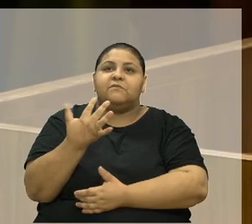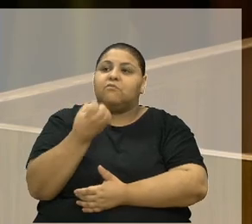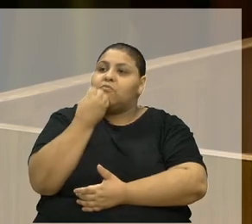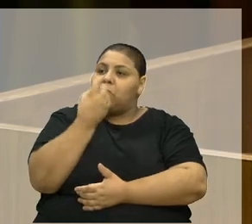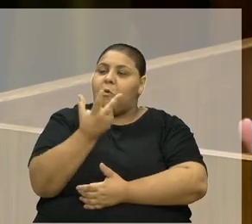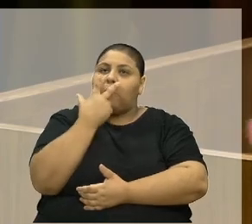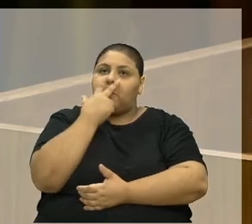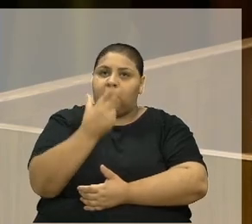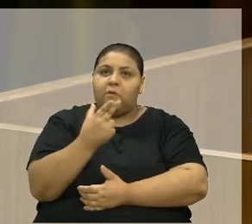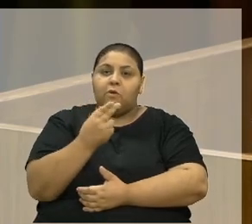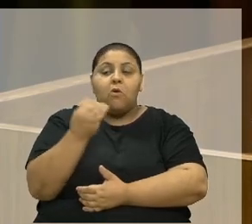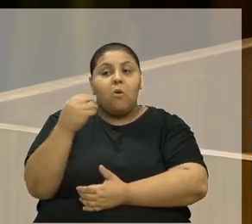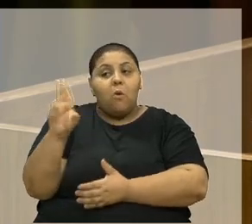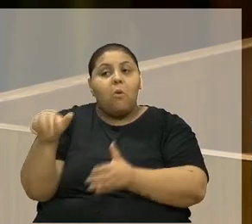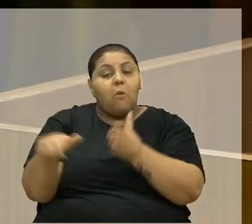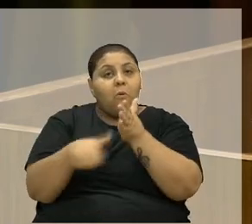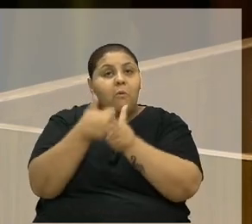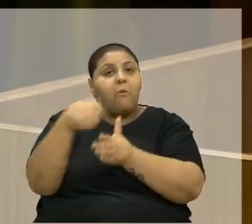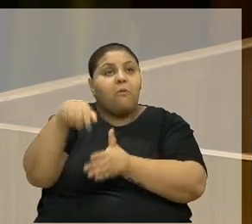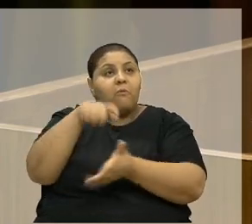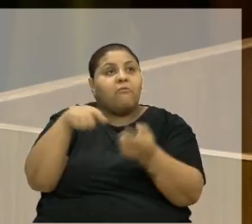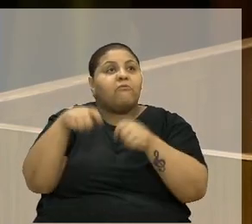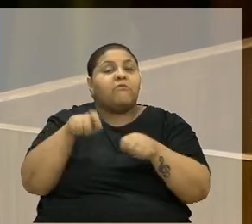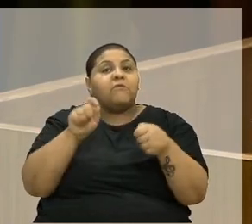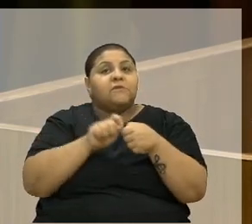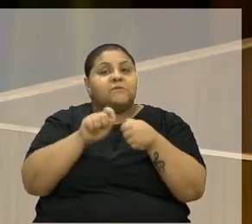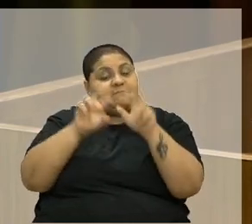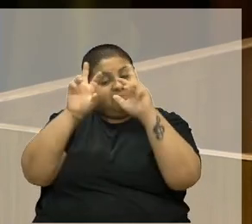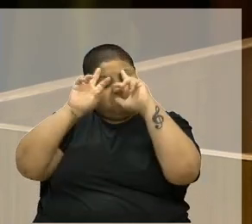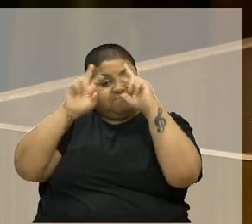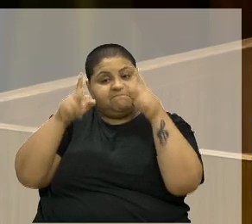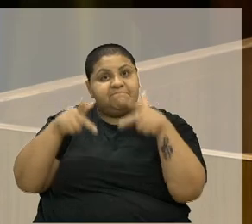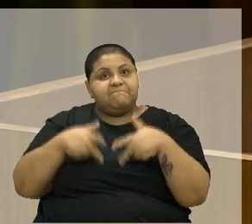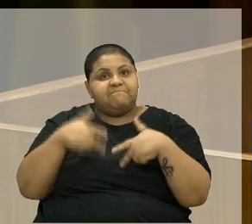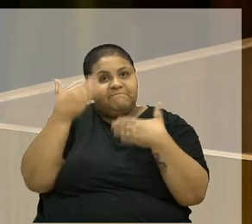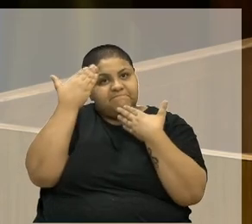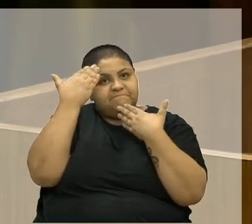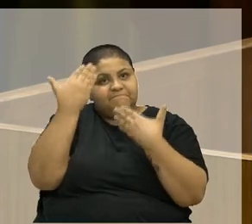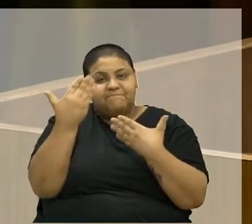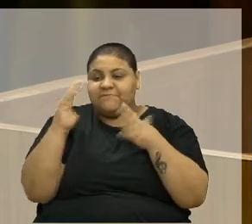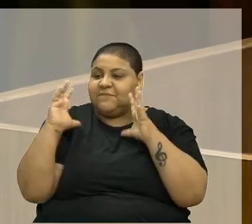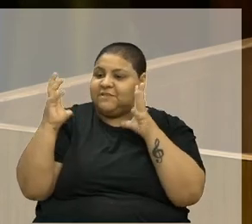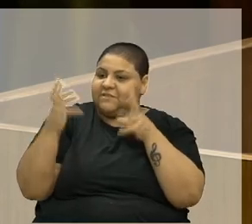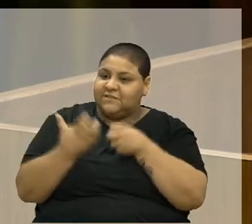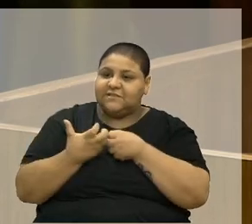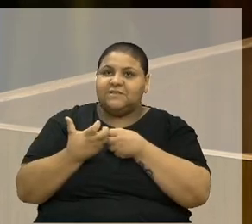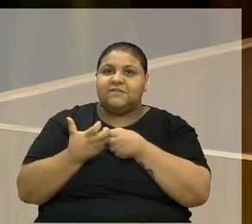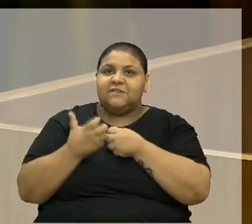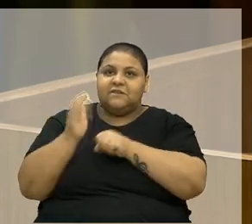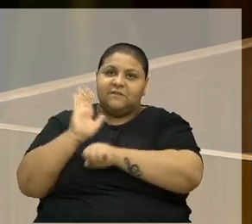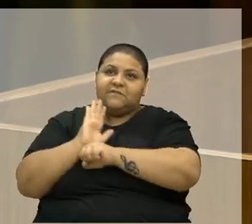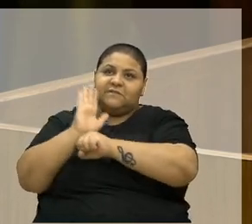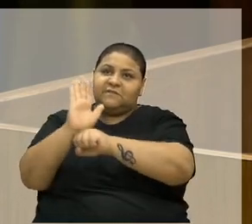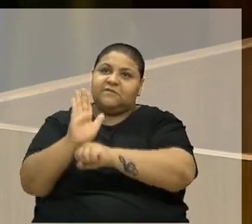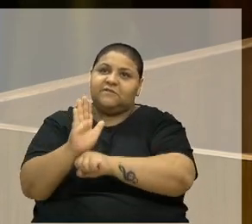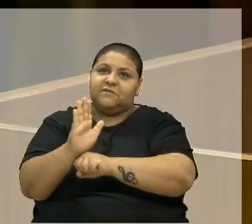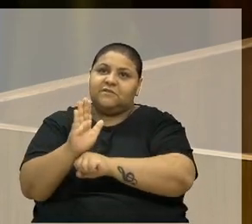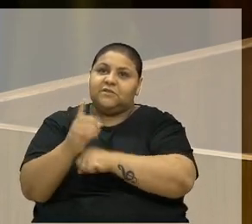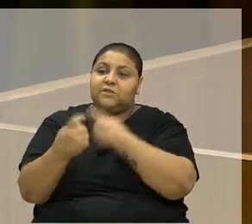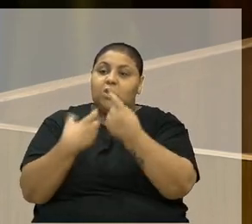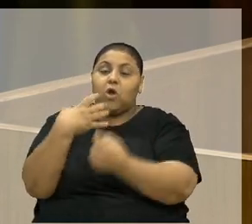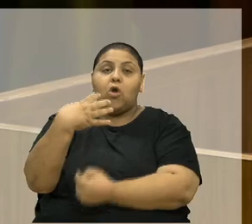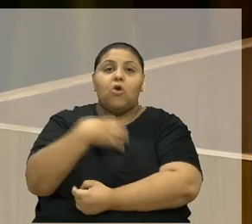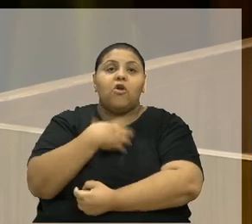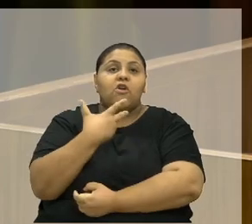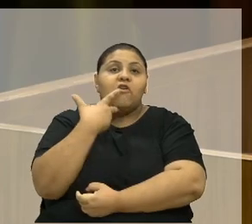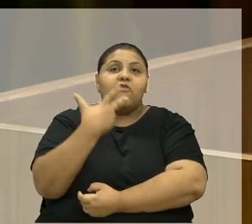bons quanto ou até melhores e a gente precisa aqui fazer esse reconhecimento e esse agradecimento a todos que contribuíram de alguma forma e